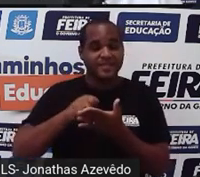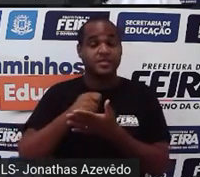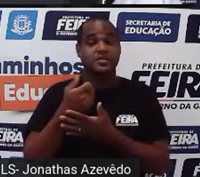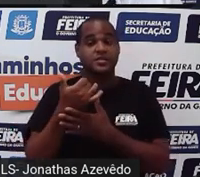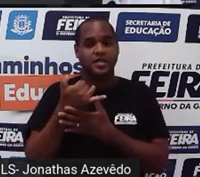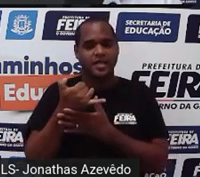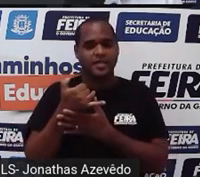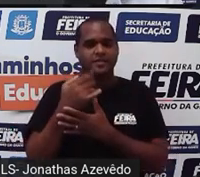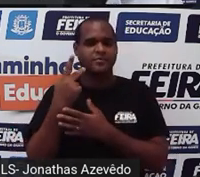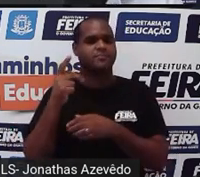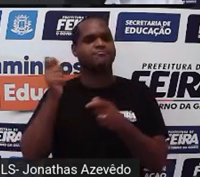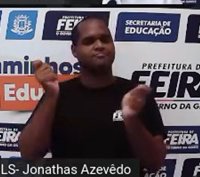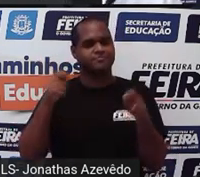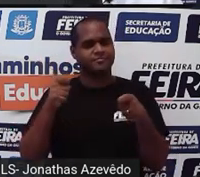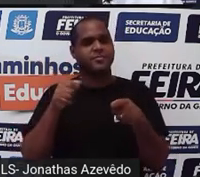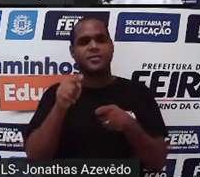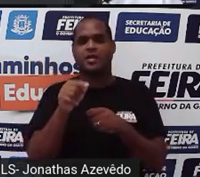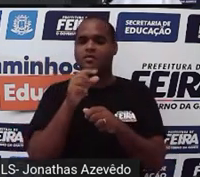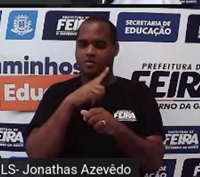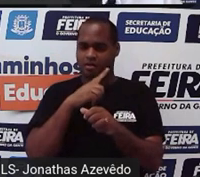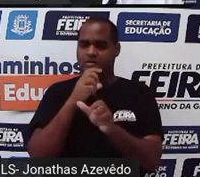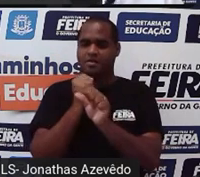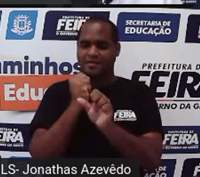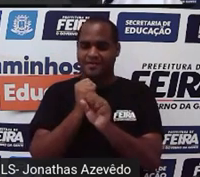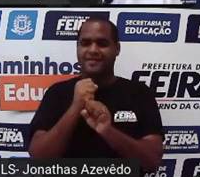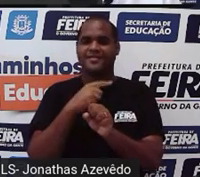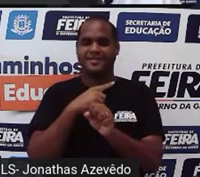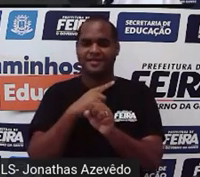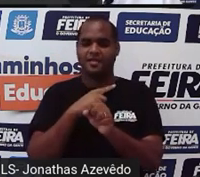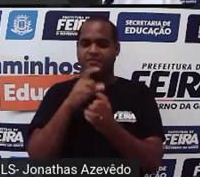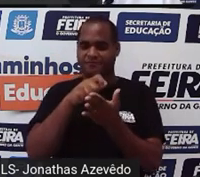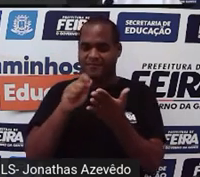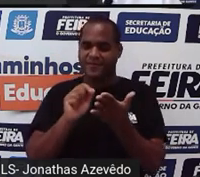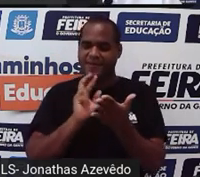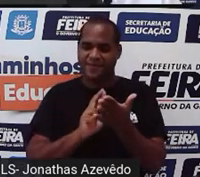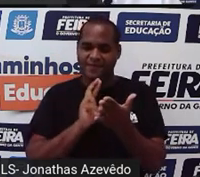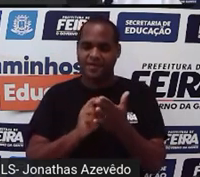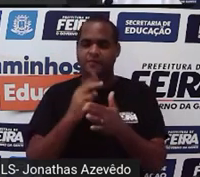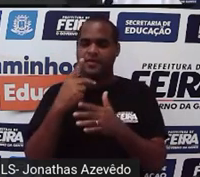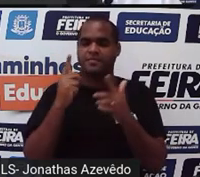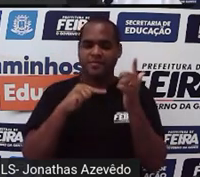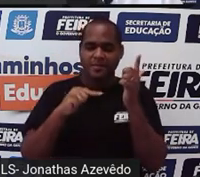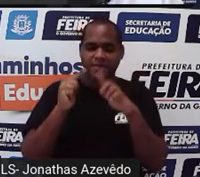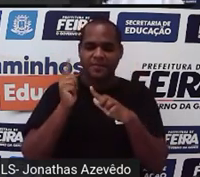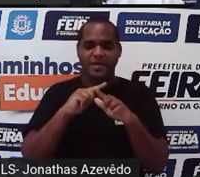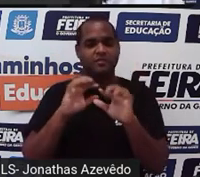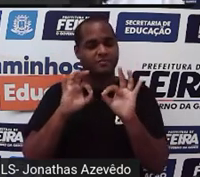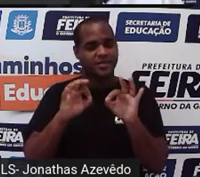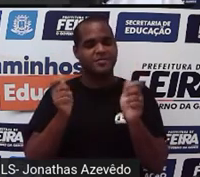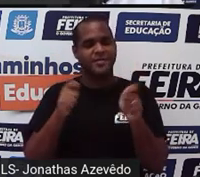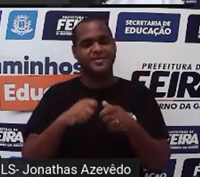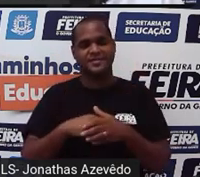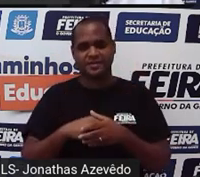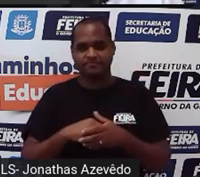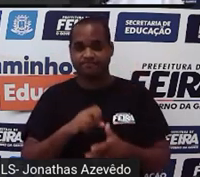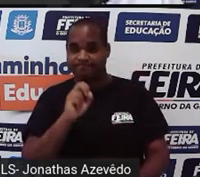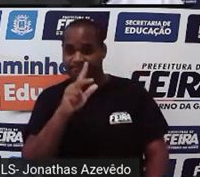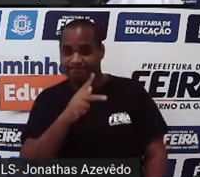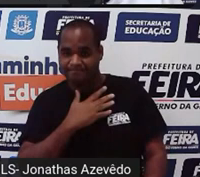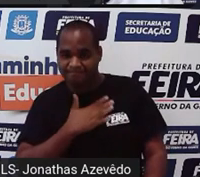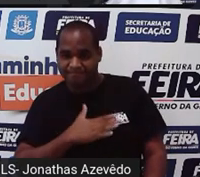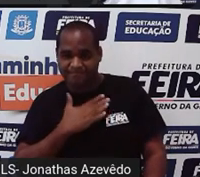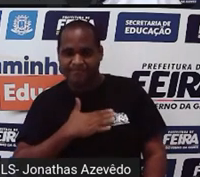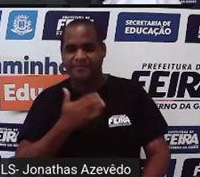caneta Porque sim tem cálculo tem rascunhos para serem feitos tranquilo